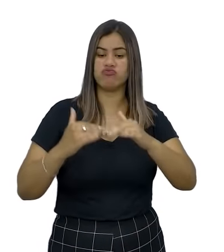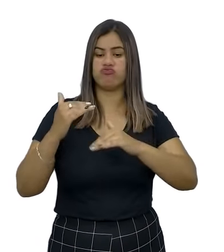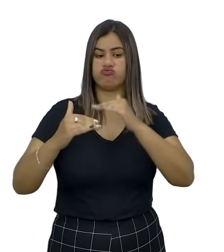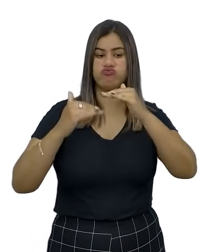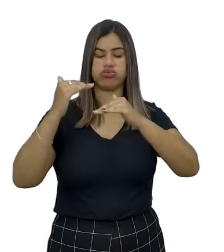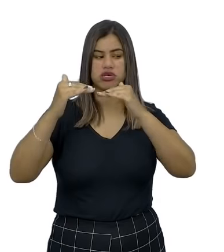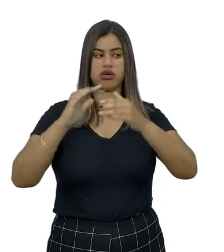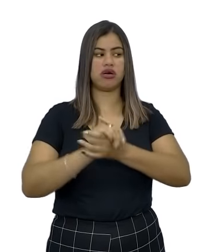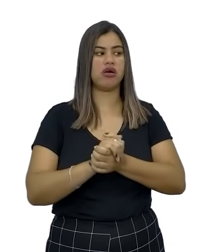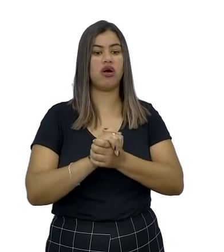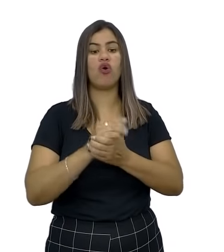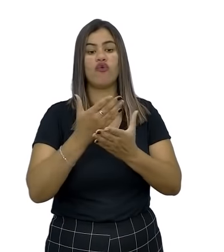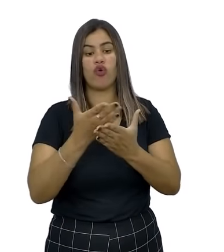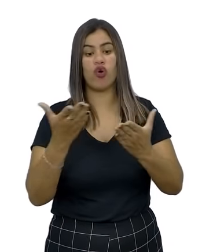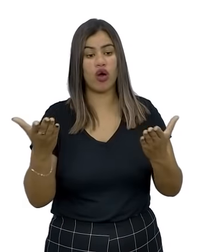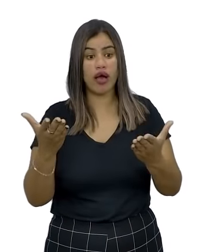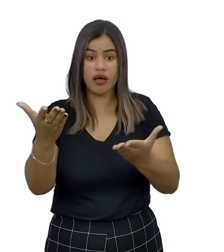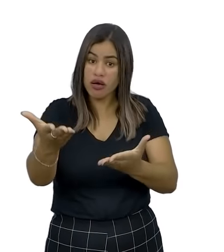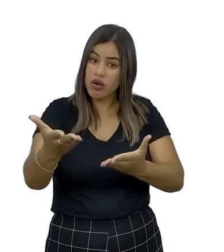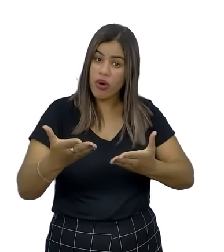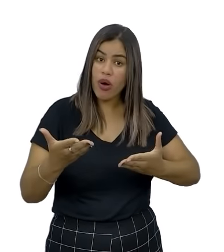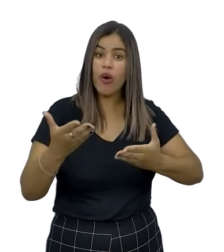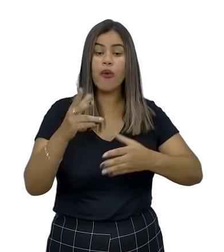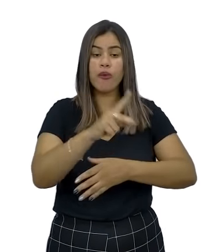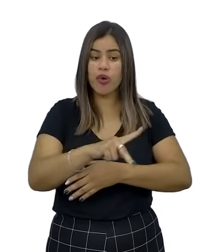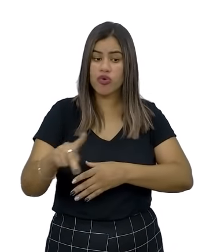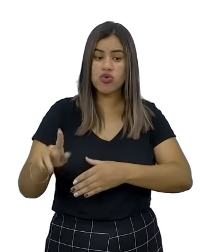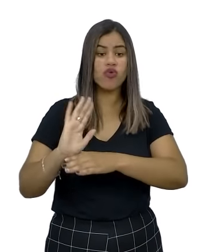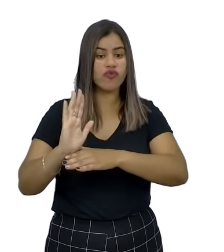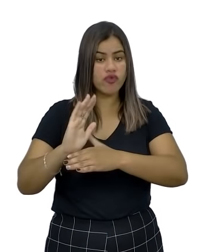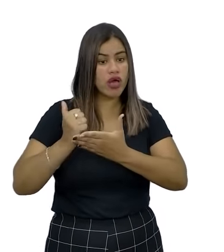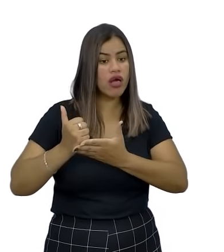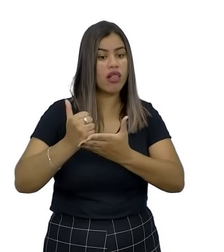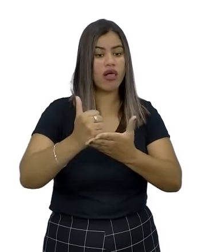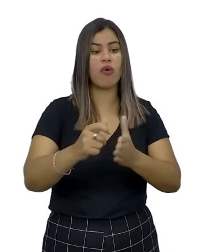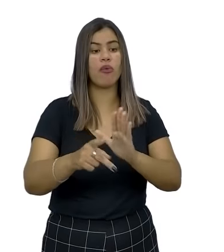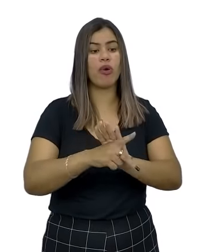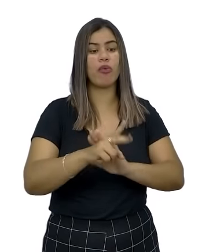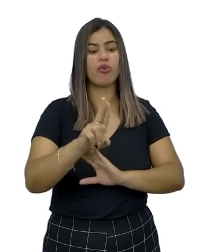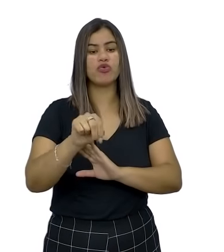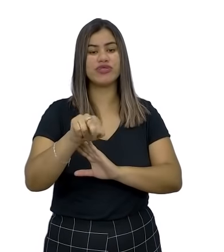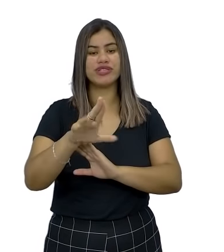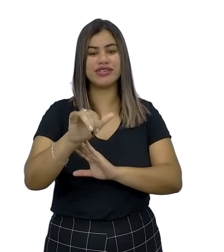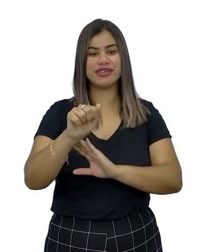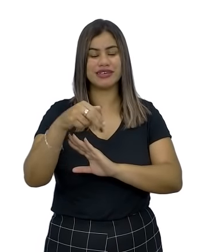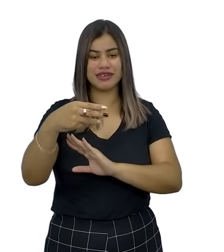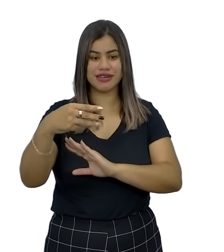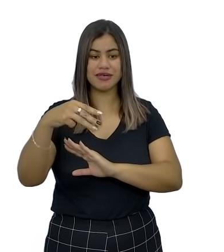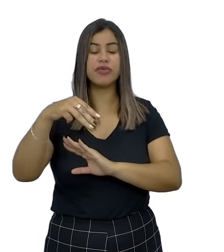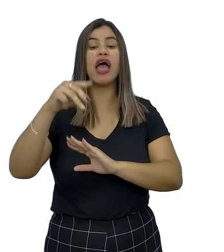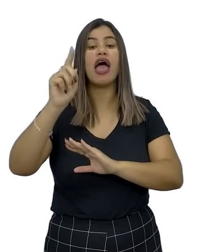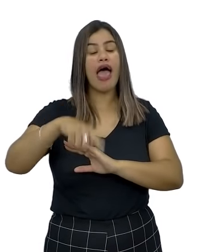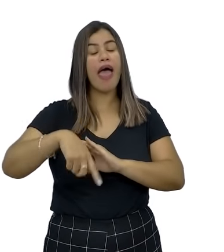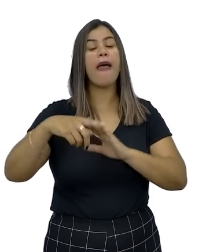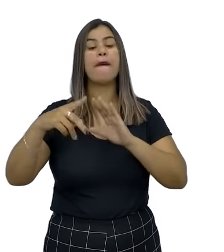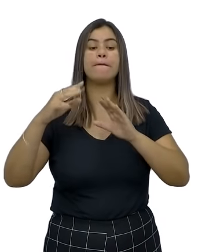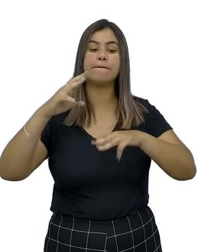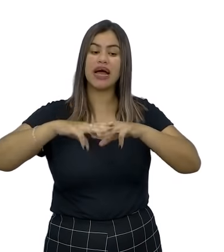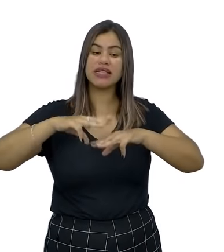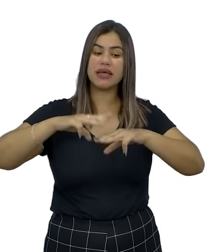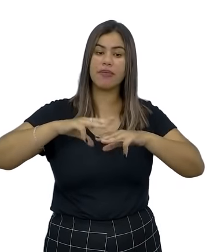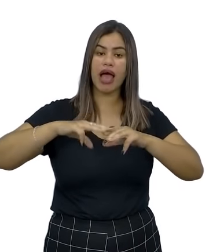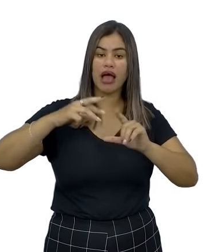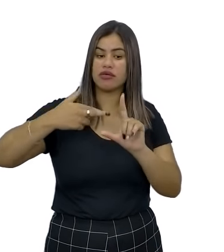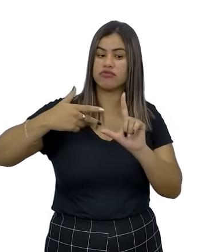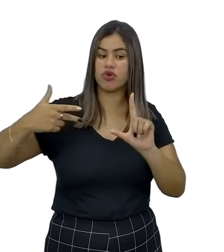a levarem esse vídeo para a sala de aula, que é da coleção da Unicamp, que é Matemática Multimídia, né? Surpresa para